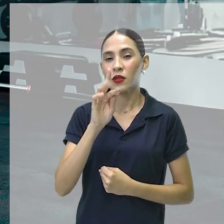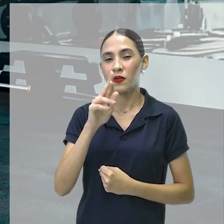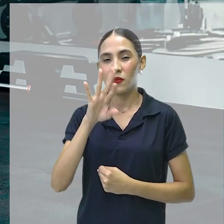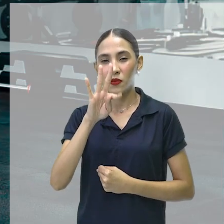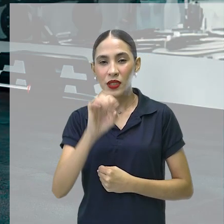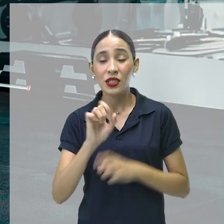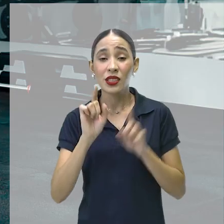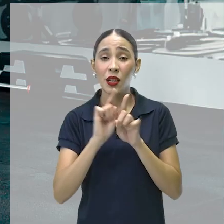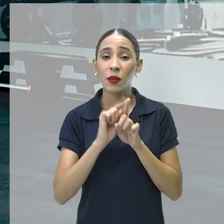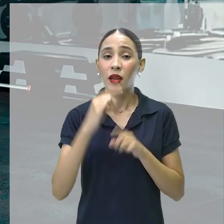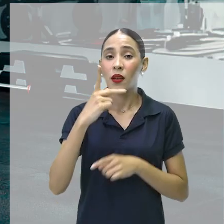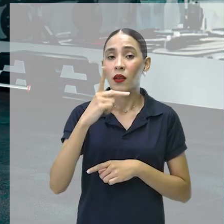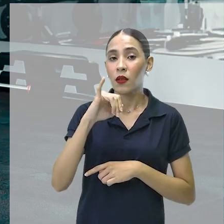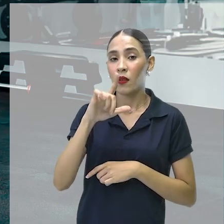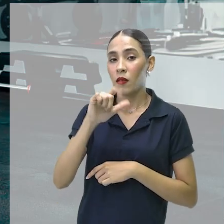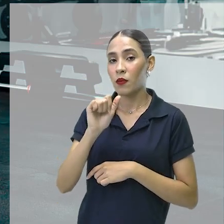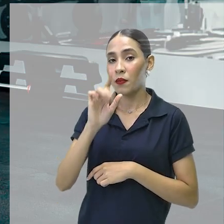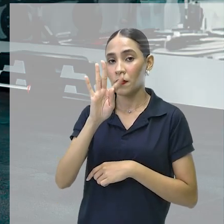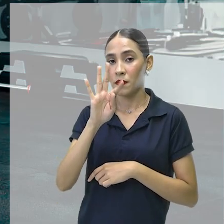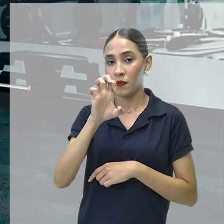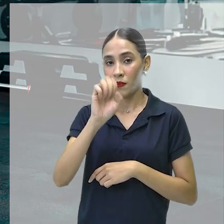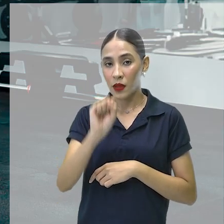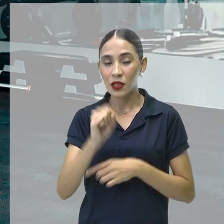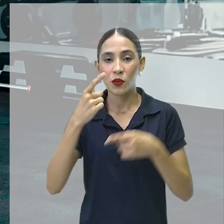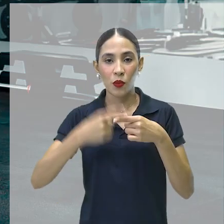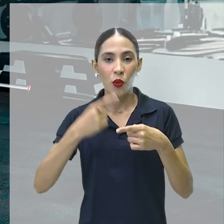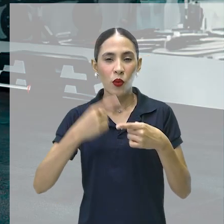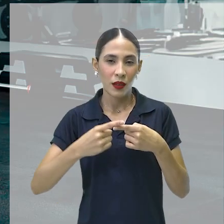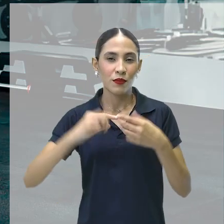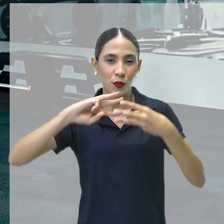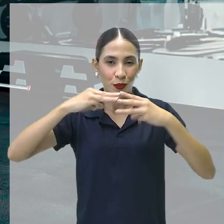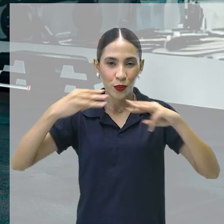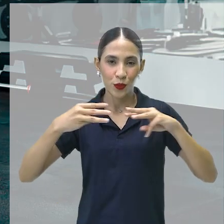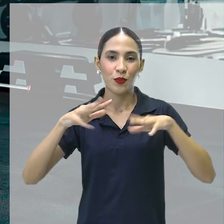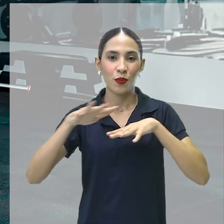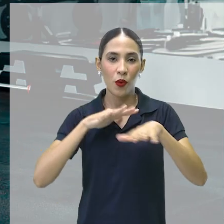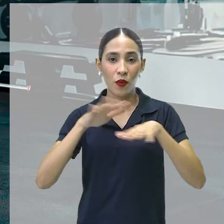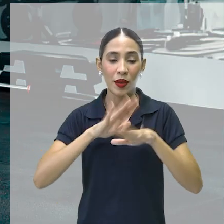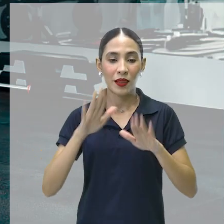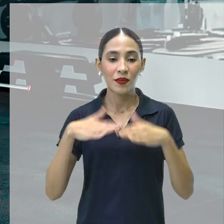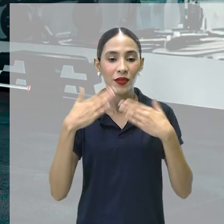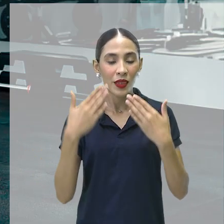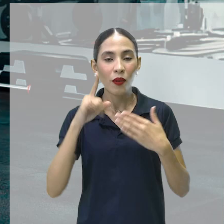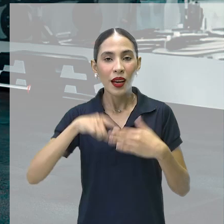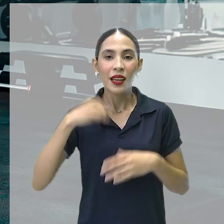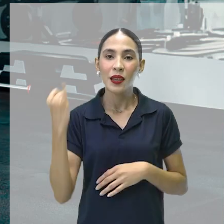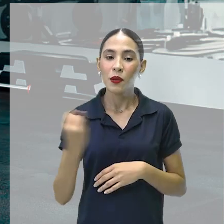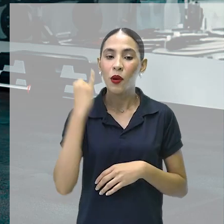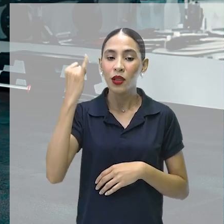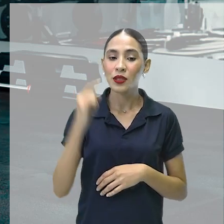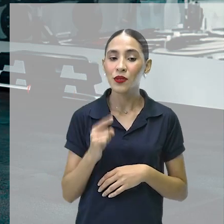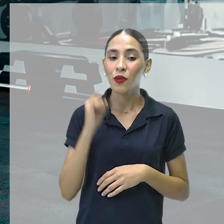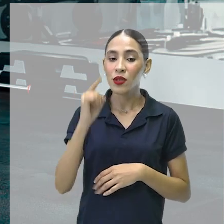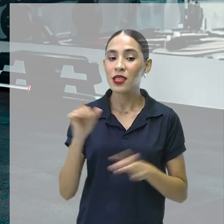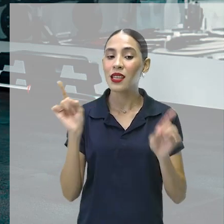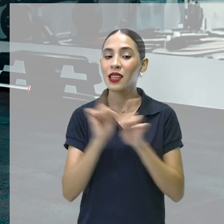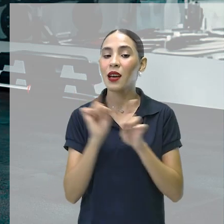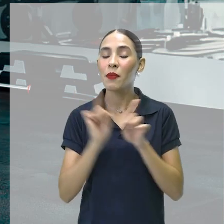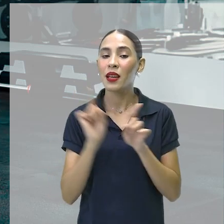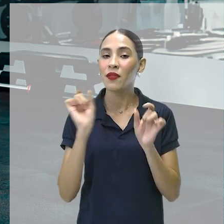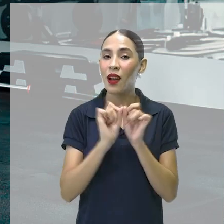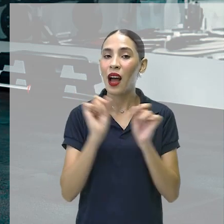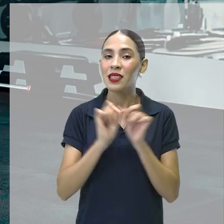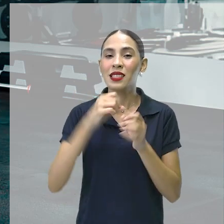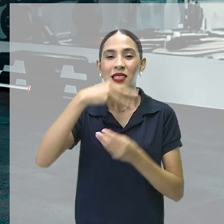mesmo o pilates, porque mexe ali com as molas e polias, certo? Então, é super importante você